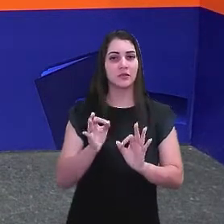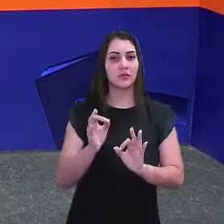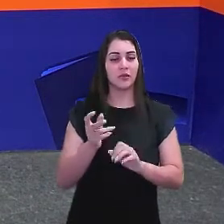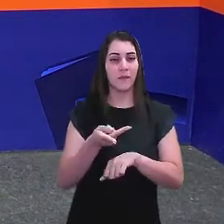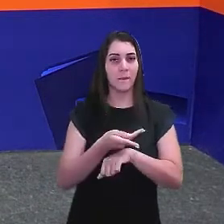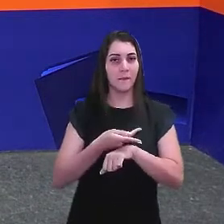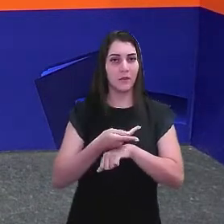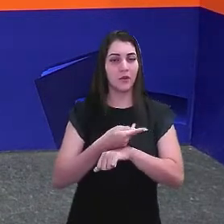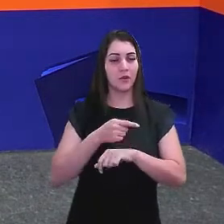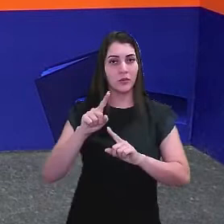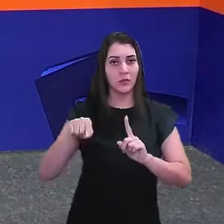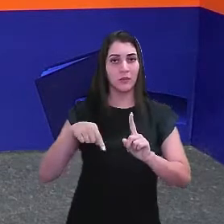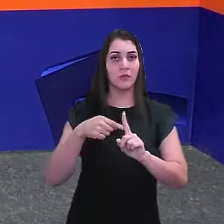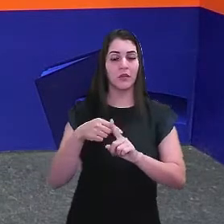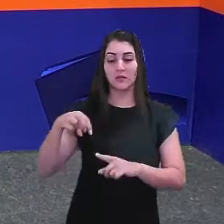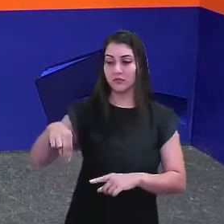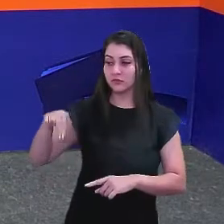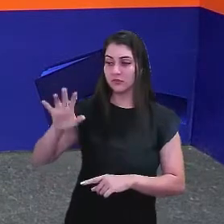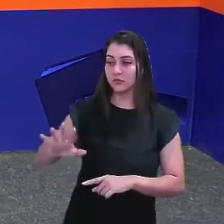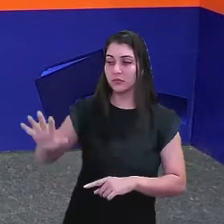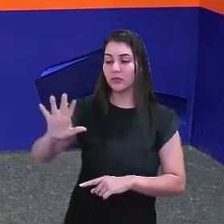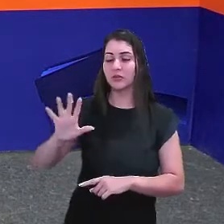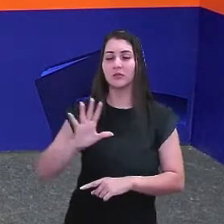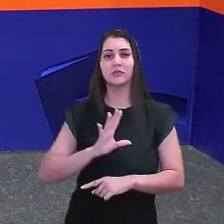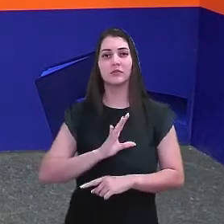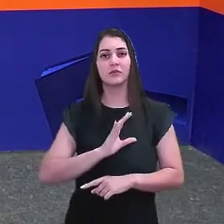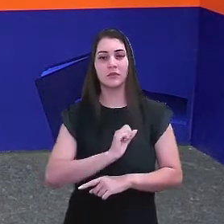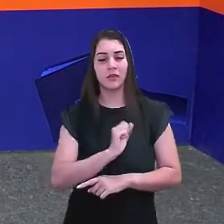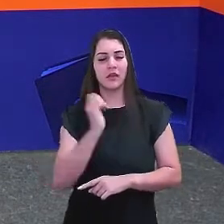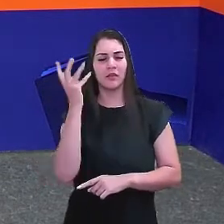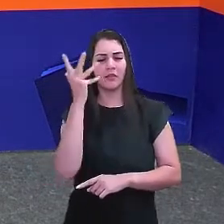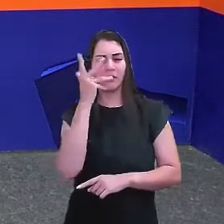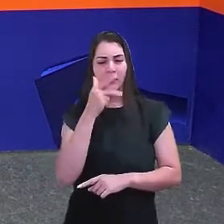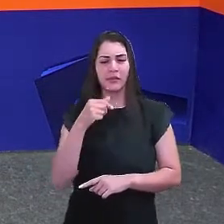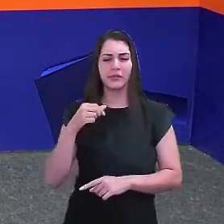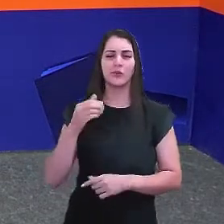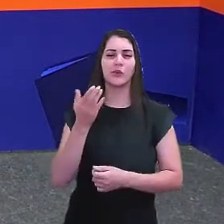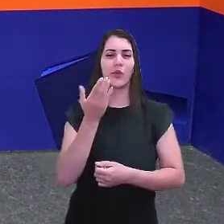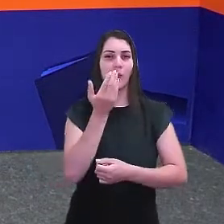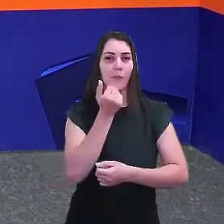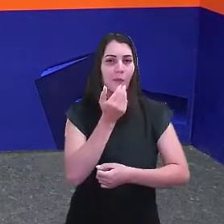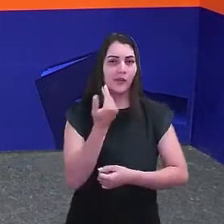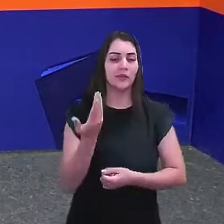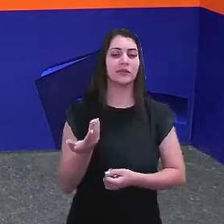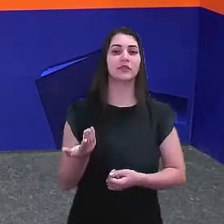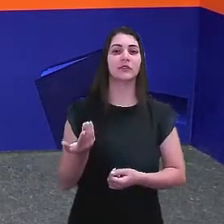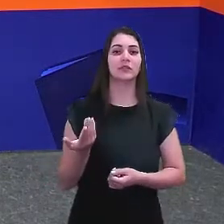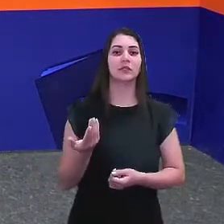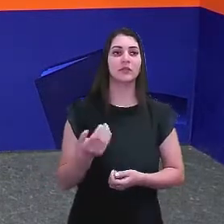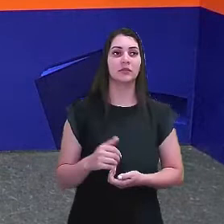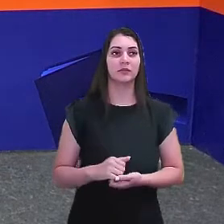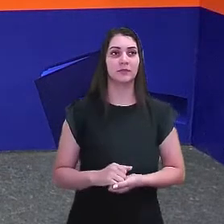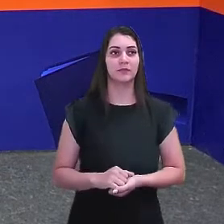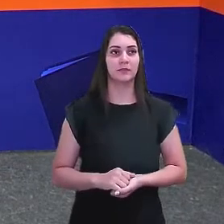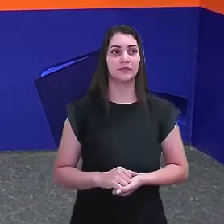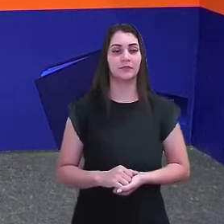muito mais sobre o Nordeste. Vocês vão amar. É lindo o Nordeste. A culinária,